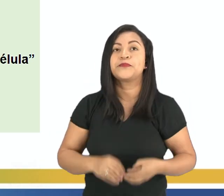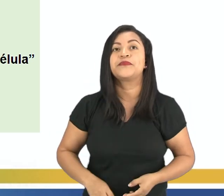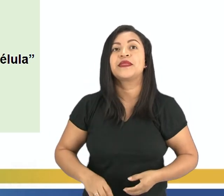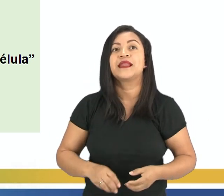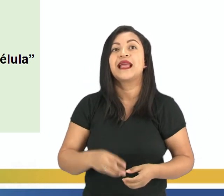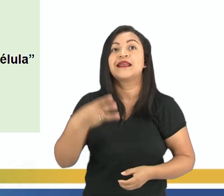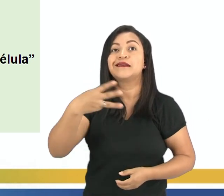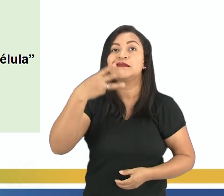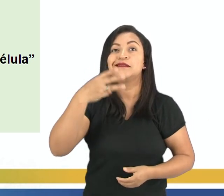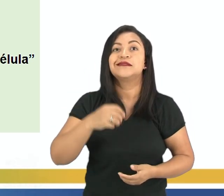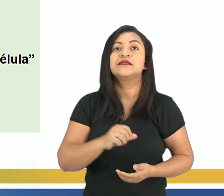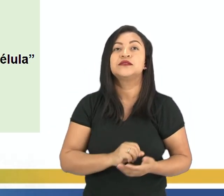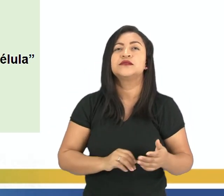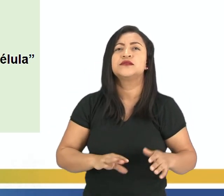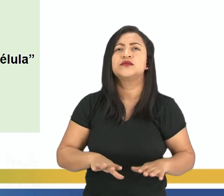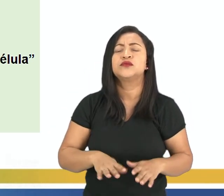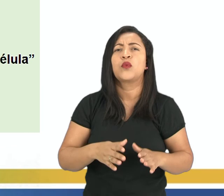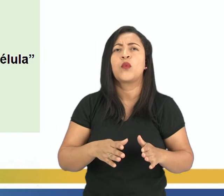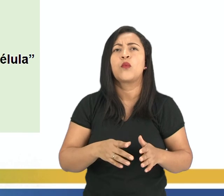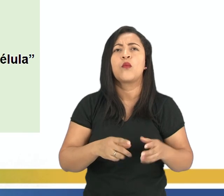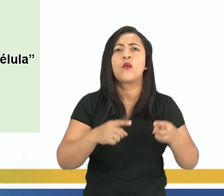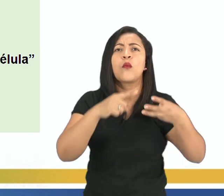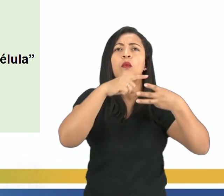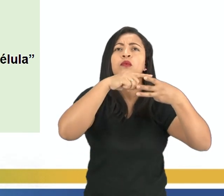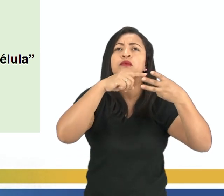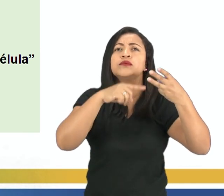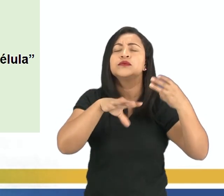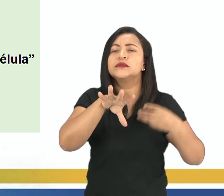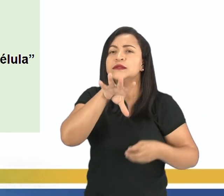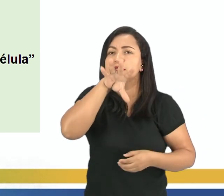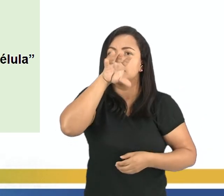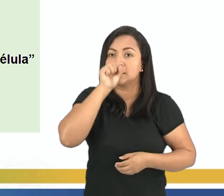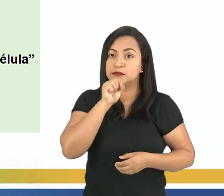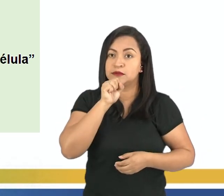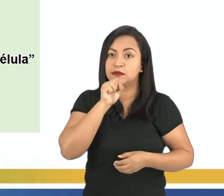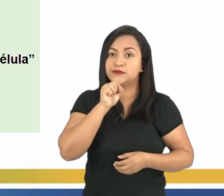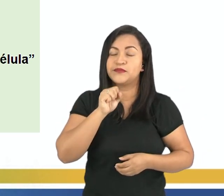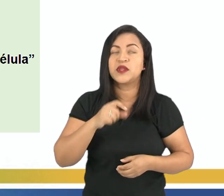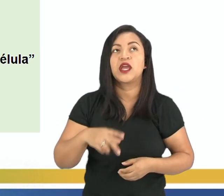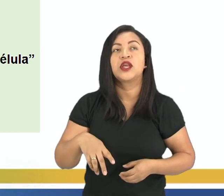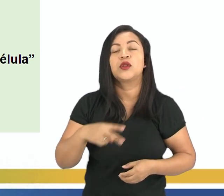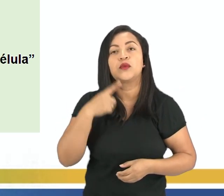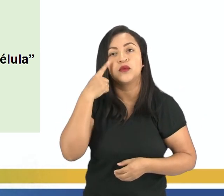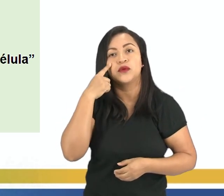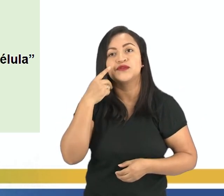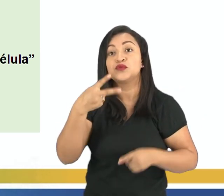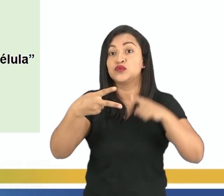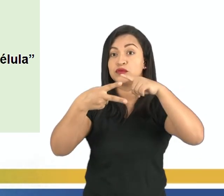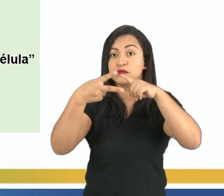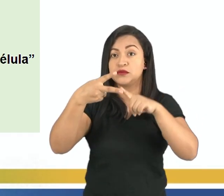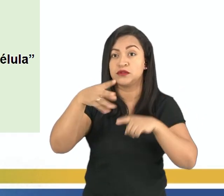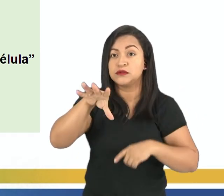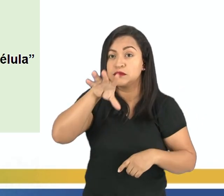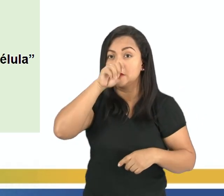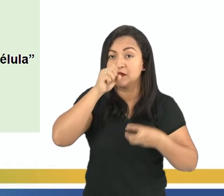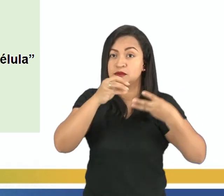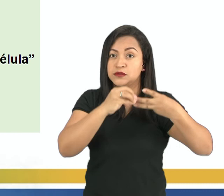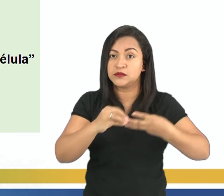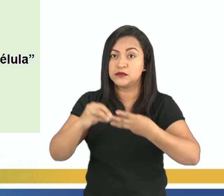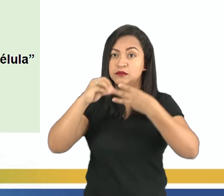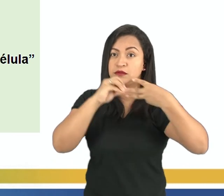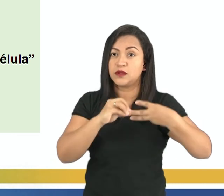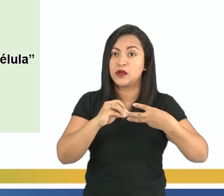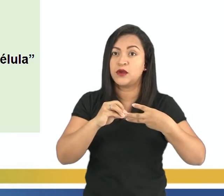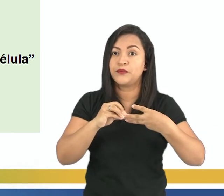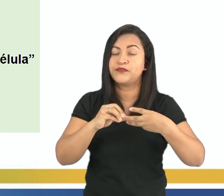questão, quais são os tipos de respiração celular? Então, nós vimos dois tipos de respiração celular, um